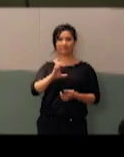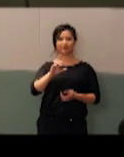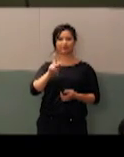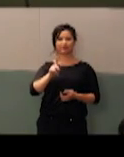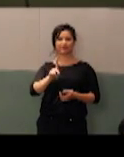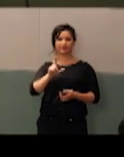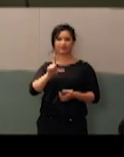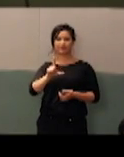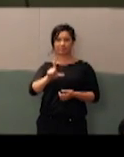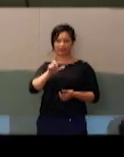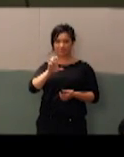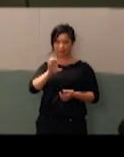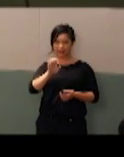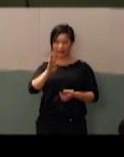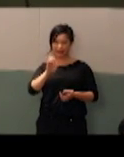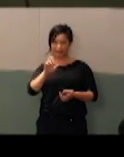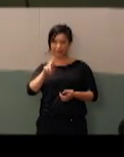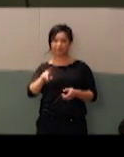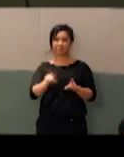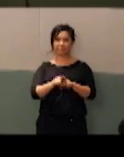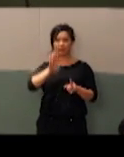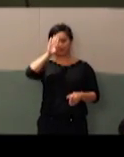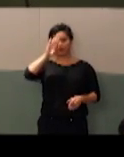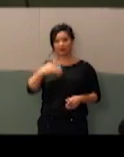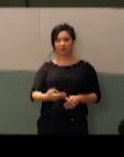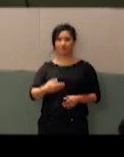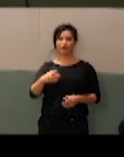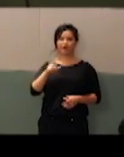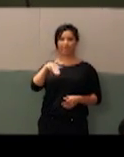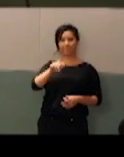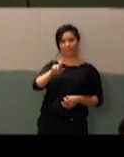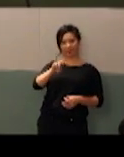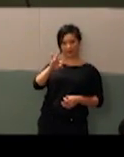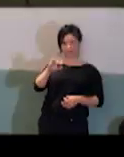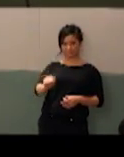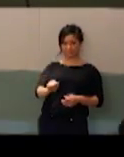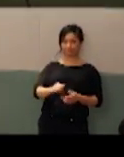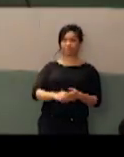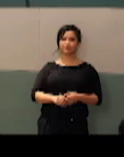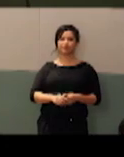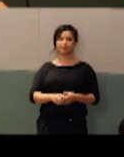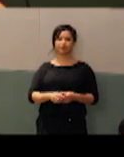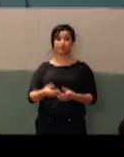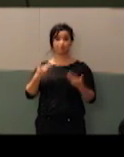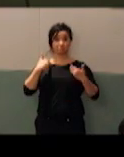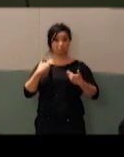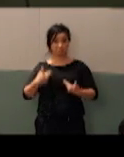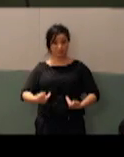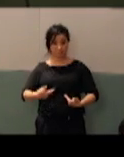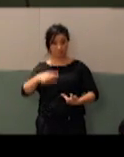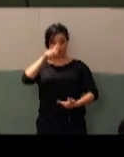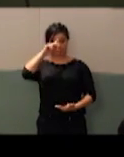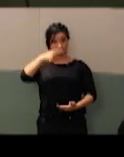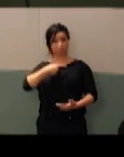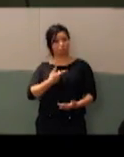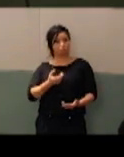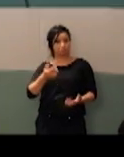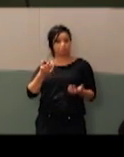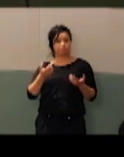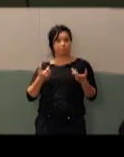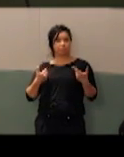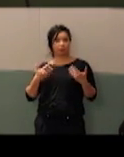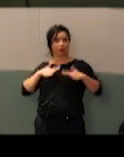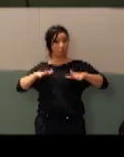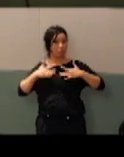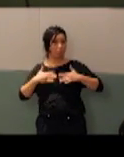ontem pelo nosso Lindenberg Cury. Me sinto muito à vontade de tratar desse tema, até porque a minha origem